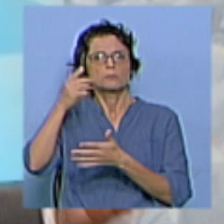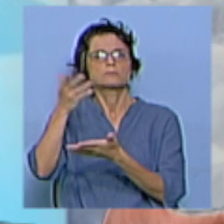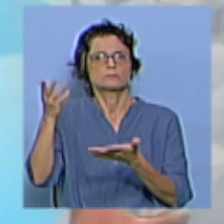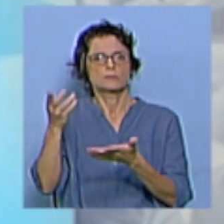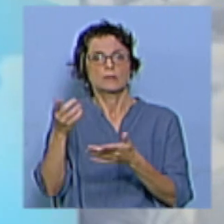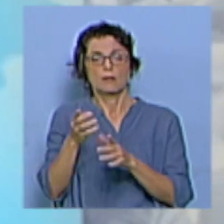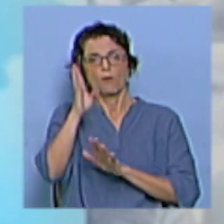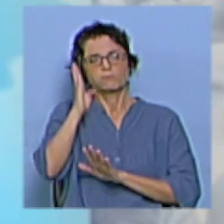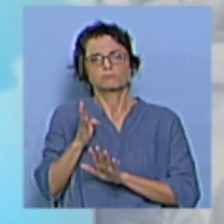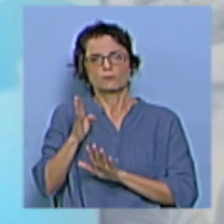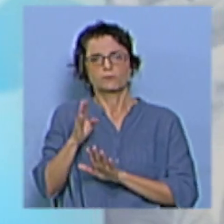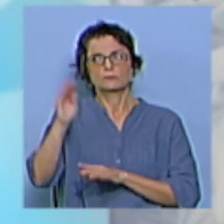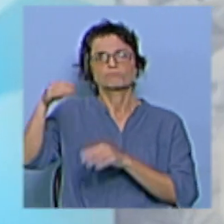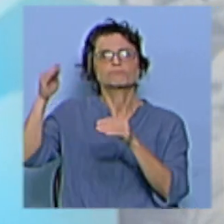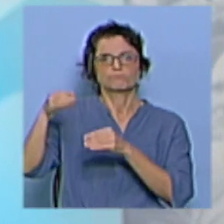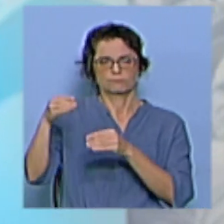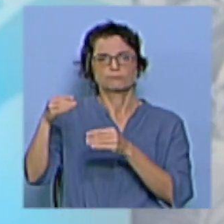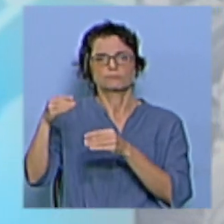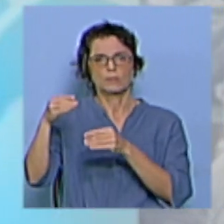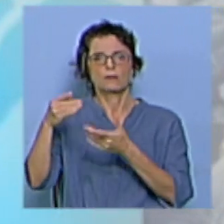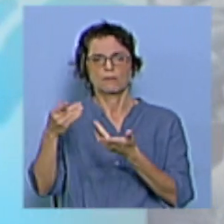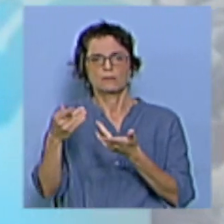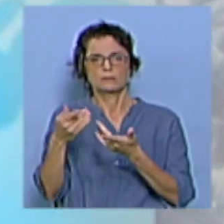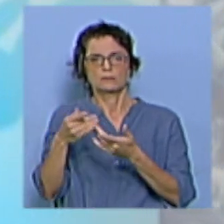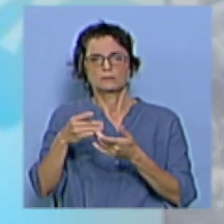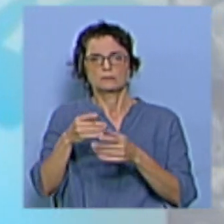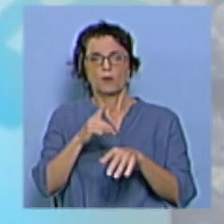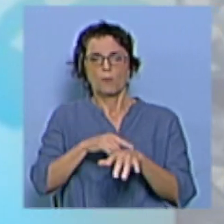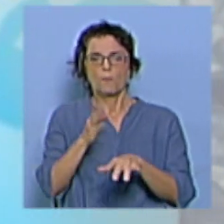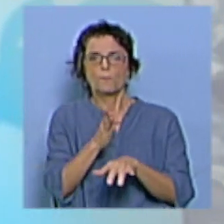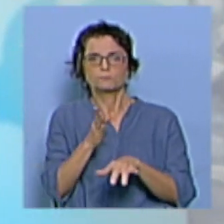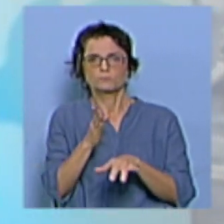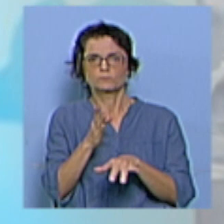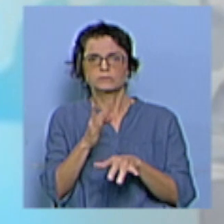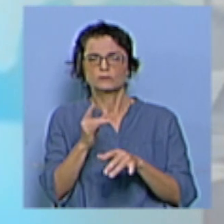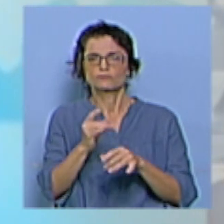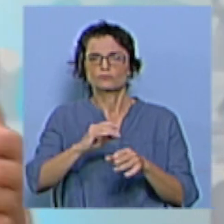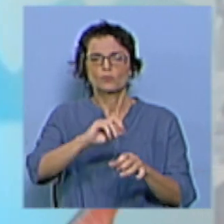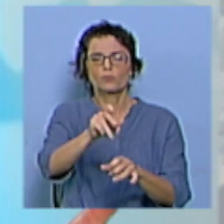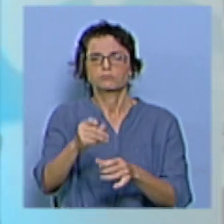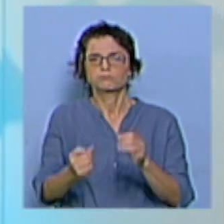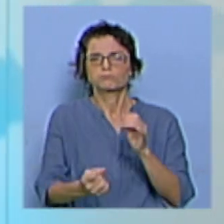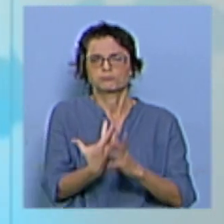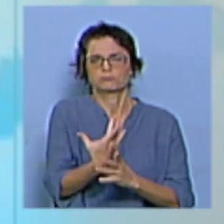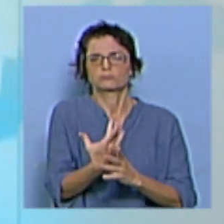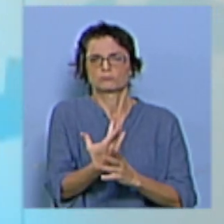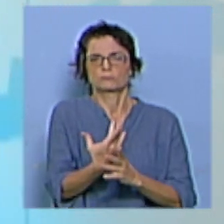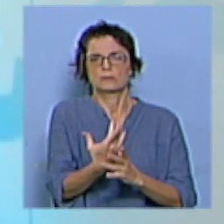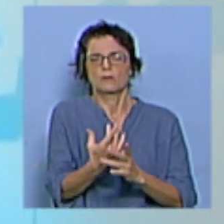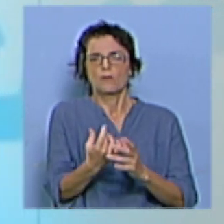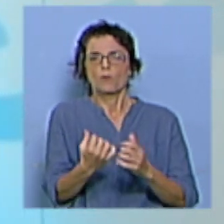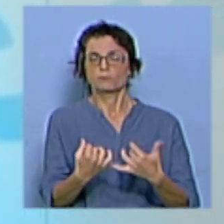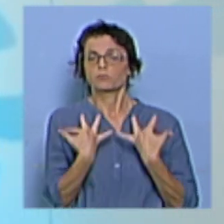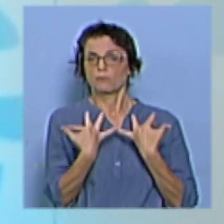que são chamados militares para, seja em focos de contágio, seja também para ajudar quem